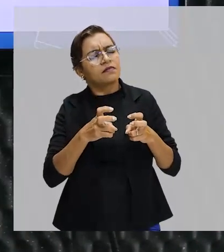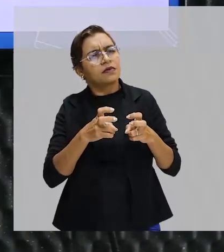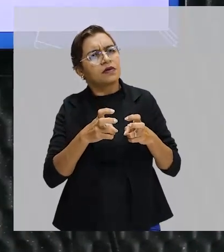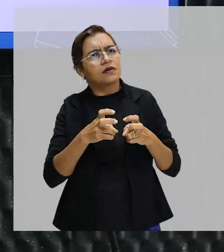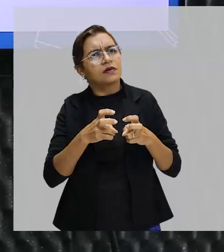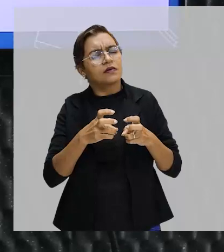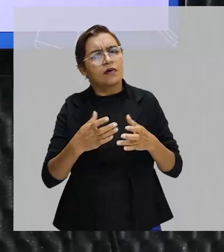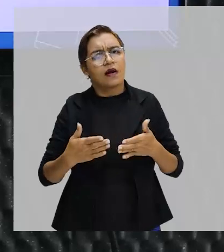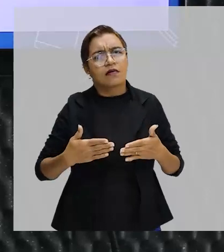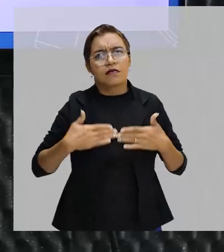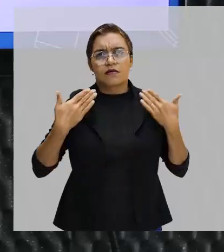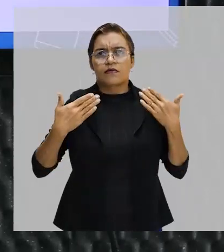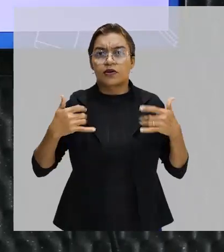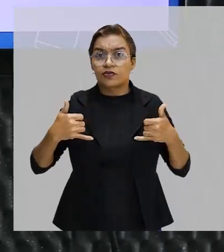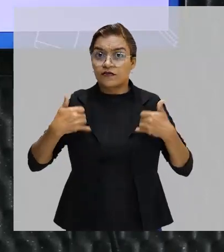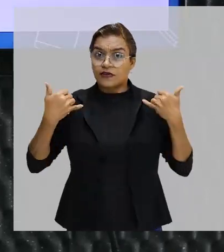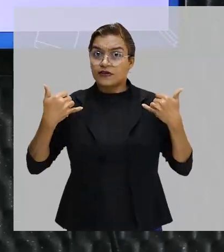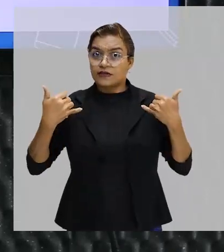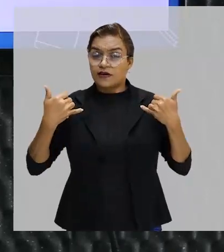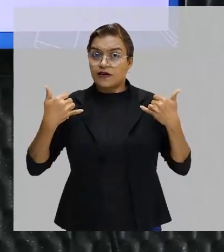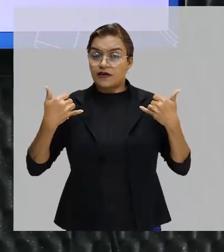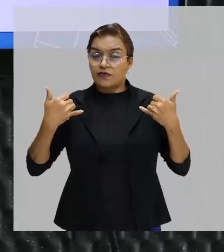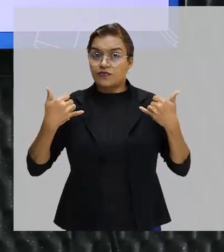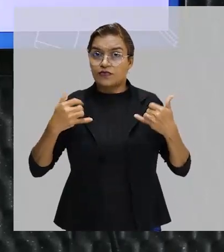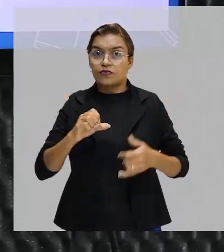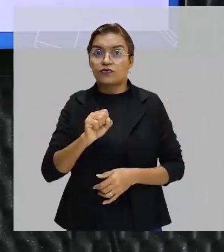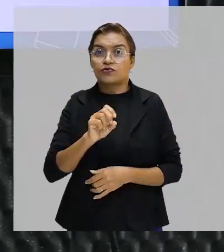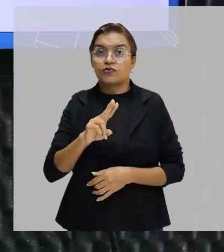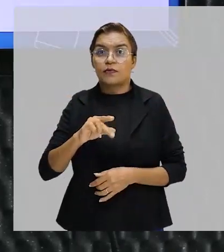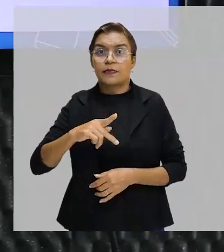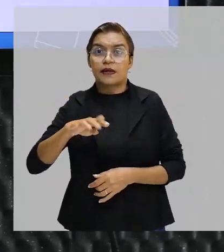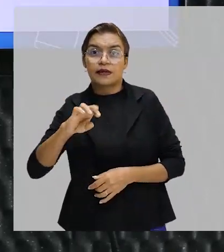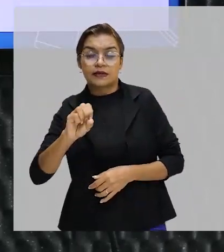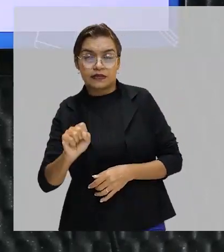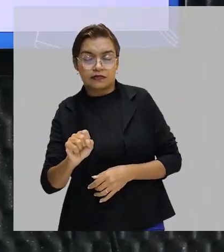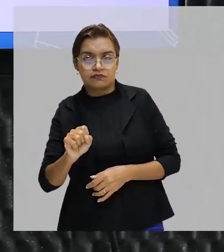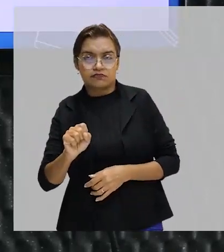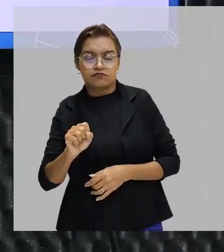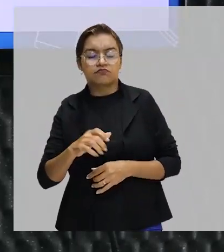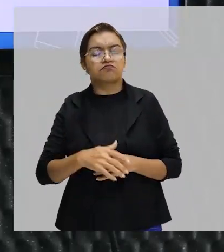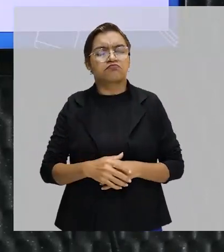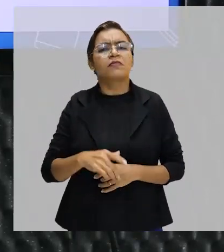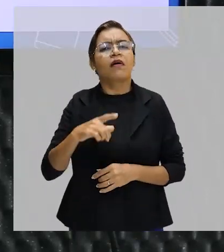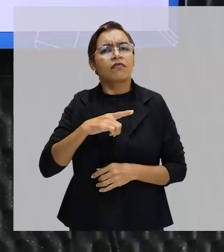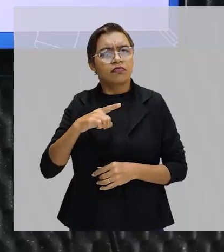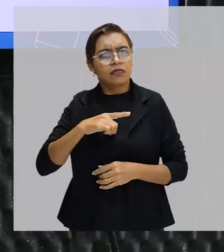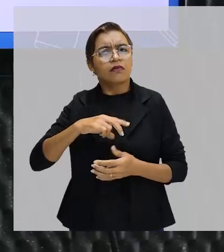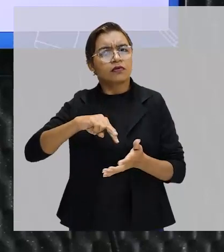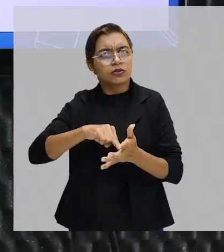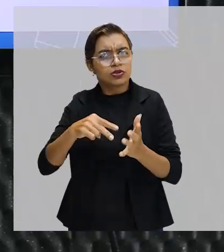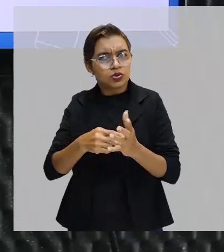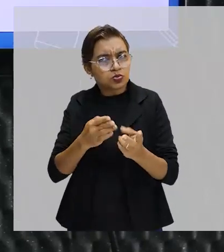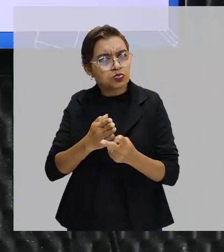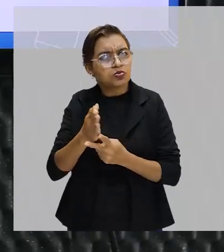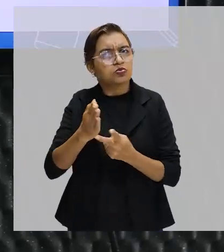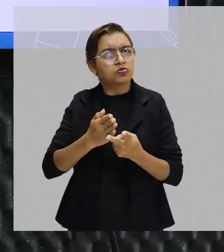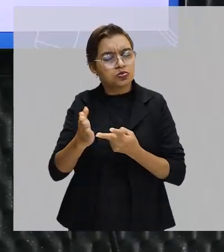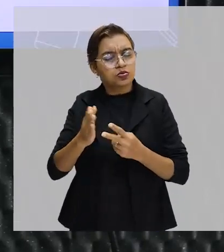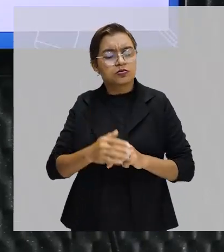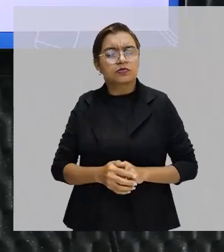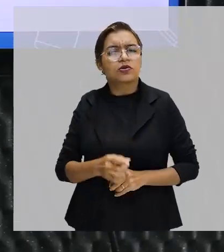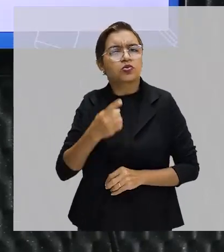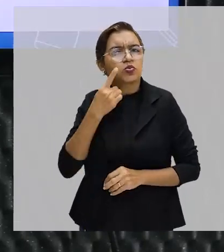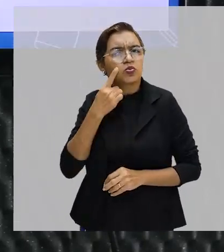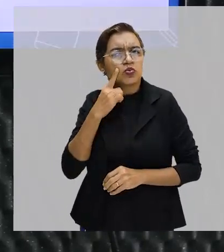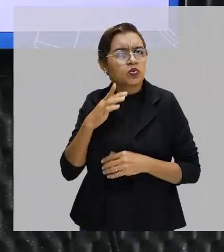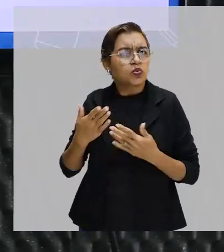parque. Aí observem que tem uma ambiguidade, né? Uma ambiguidade bem sutil, mas tem. A dúvida